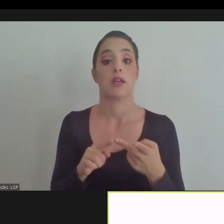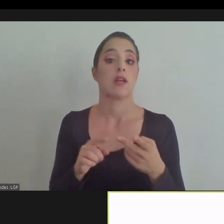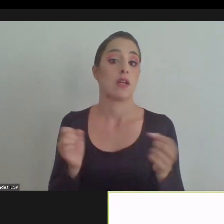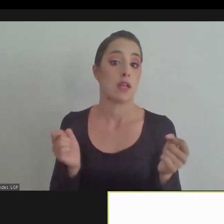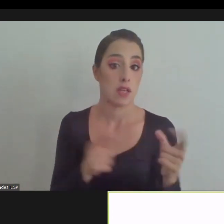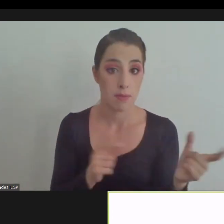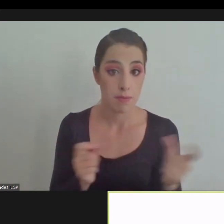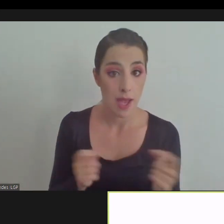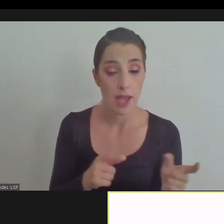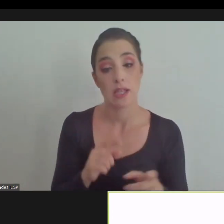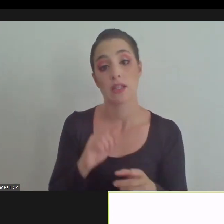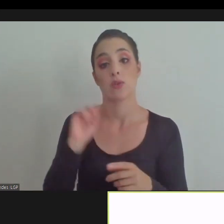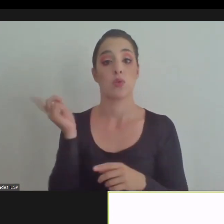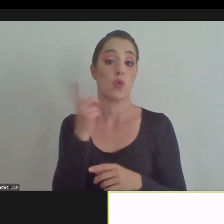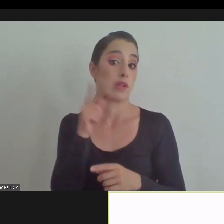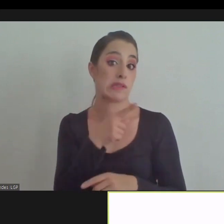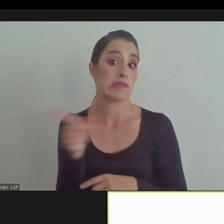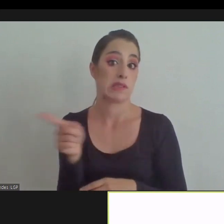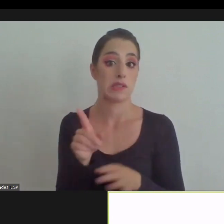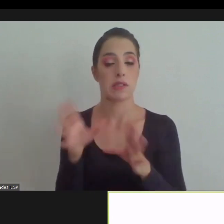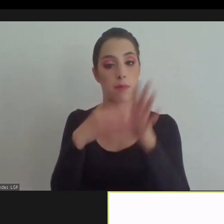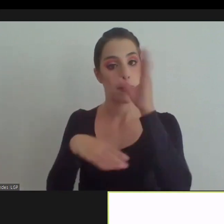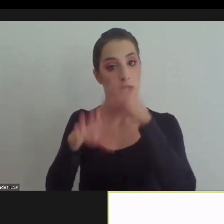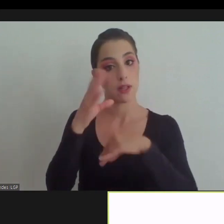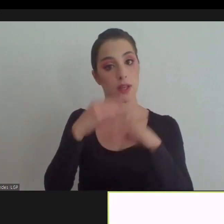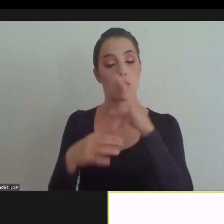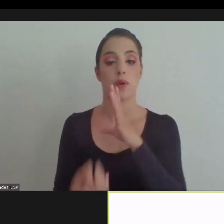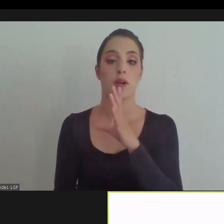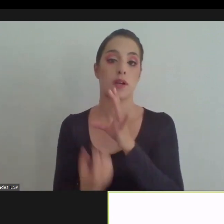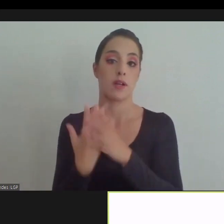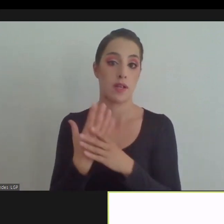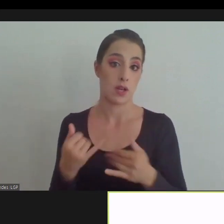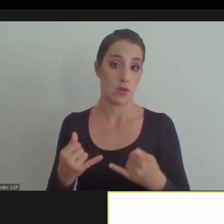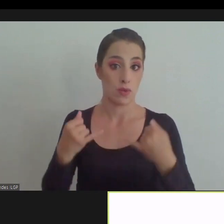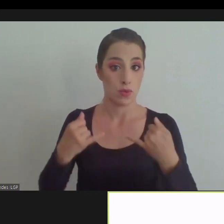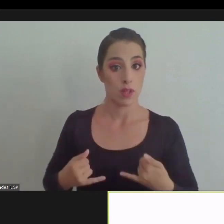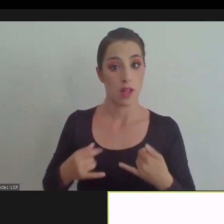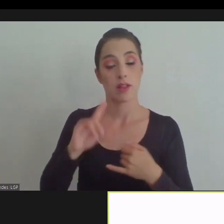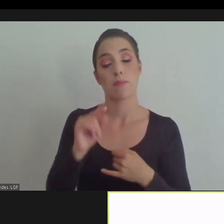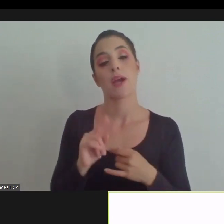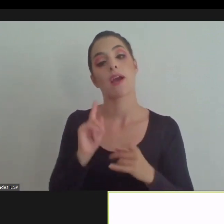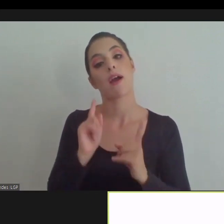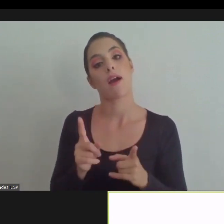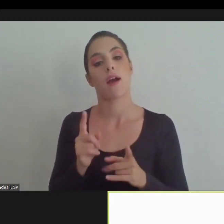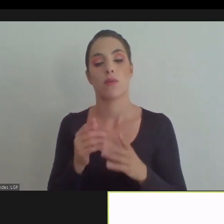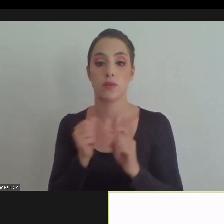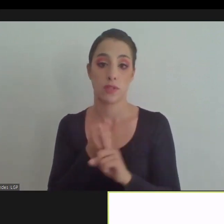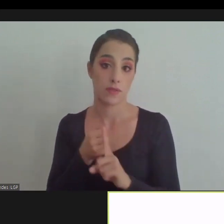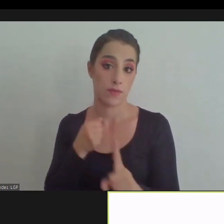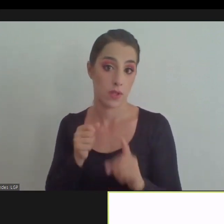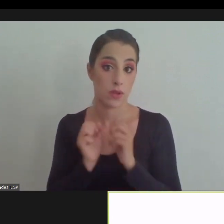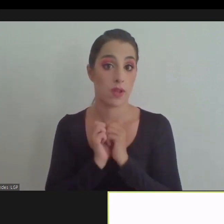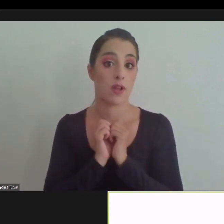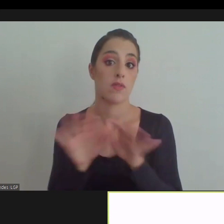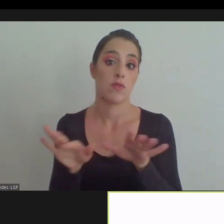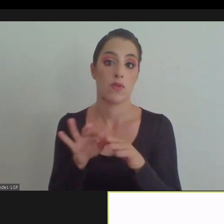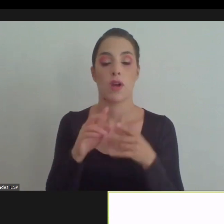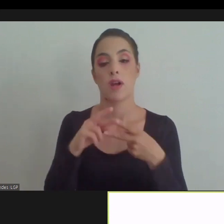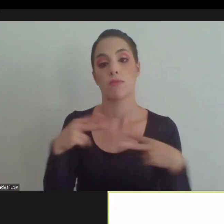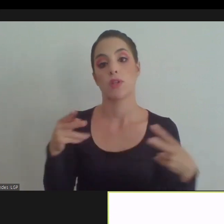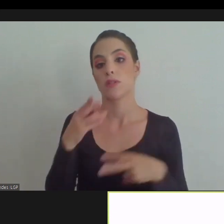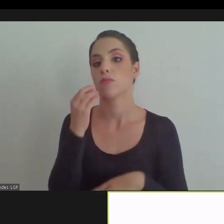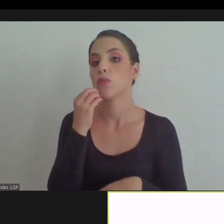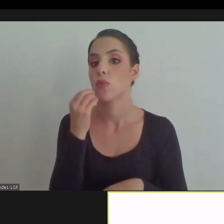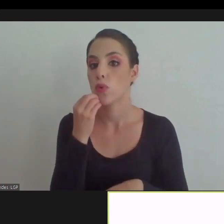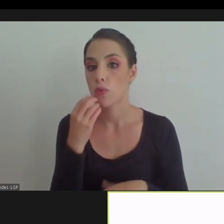foram aprendendo também a criar. Do outro lado, havia também o desafio de divulgar aos munícipes. Todos